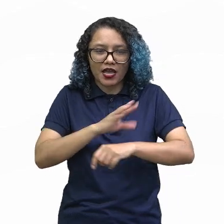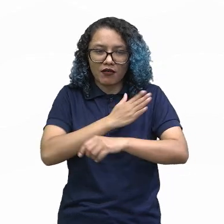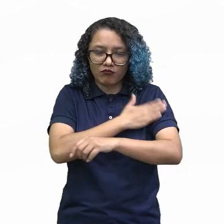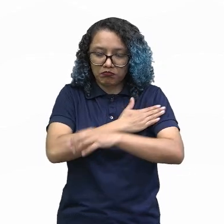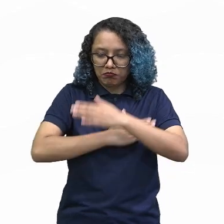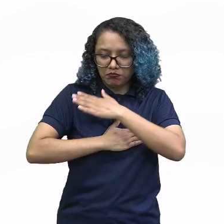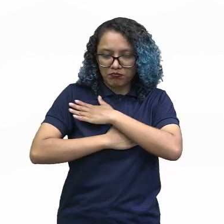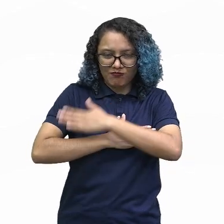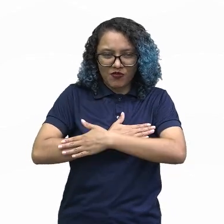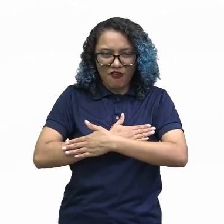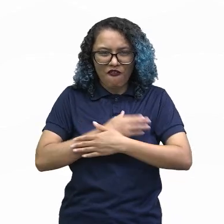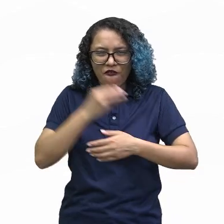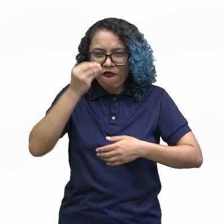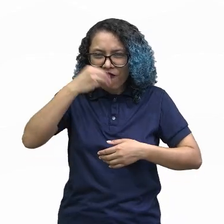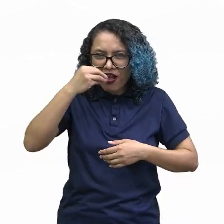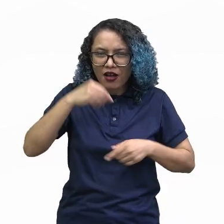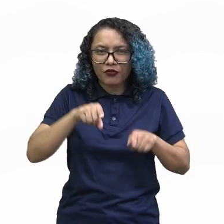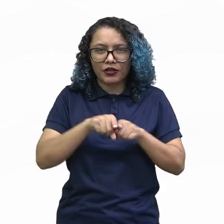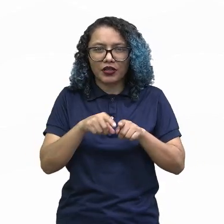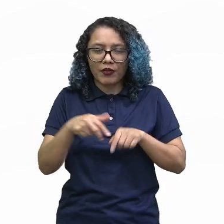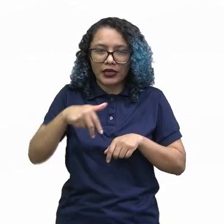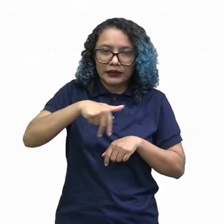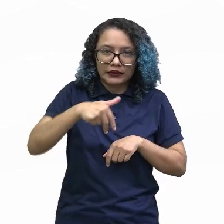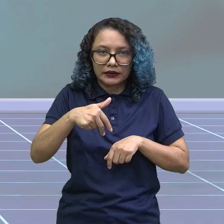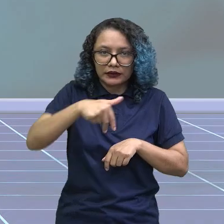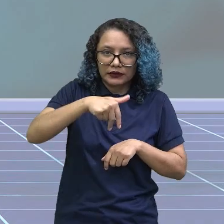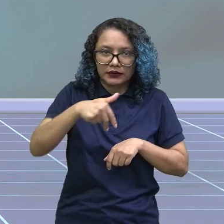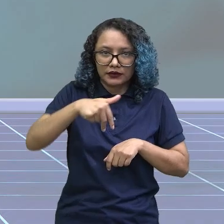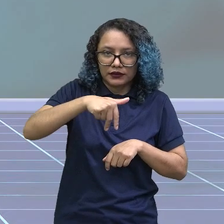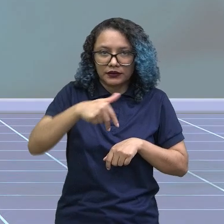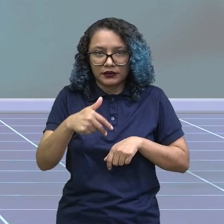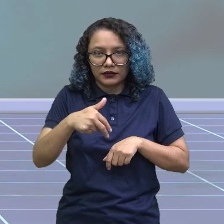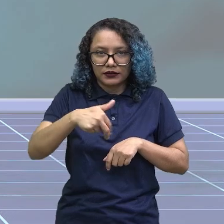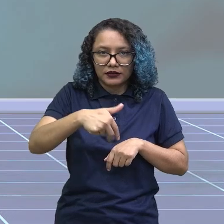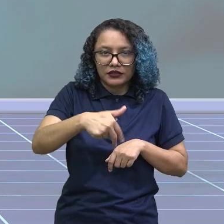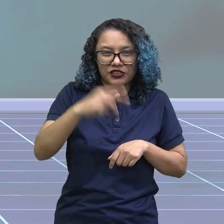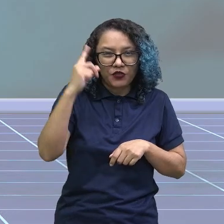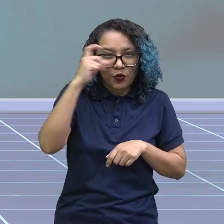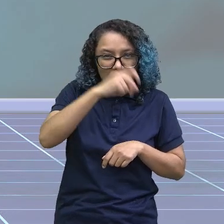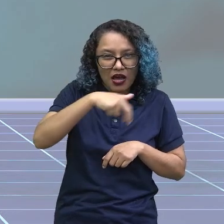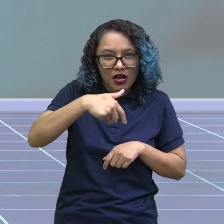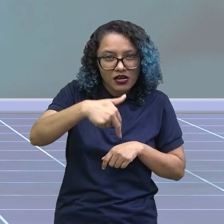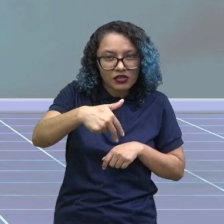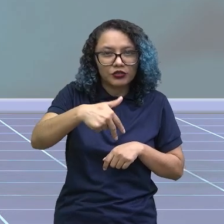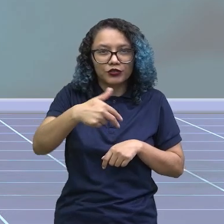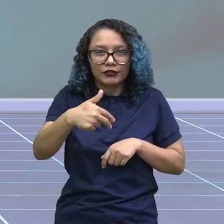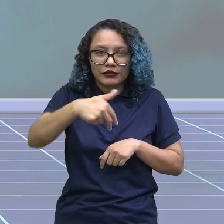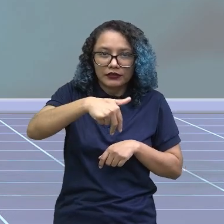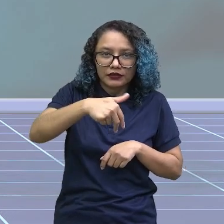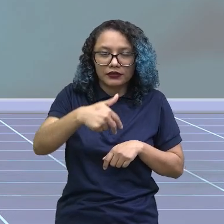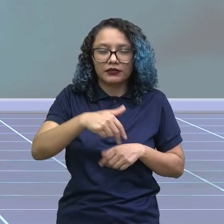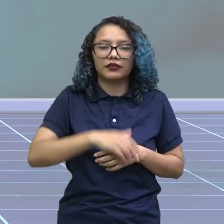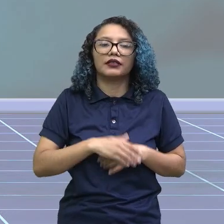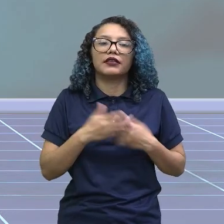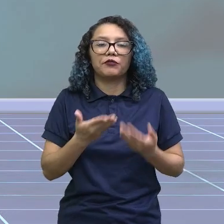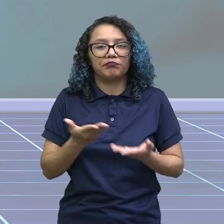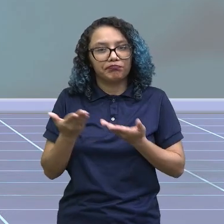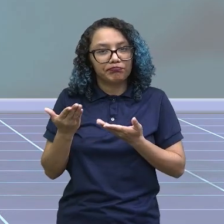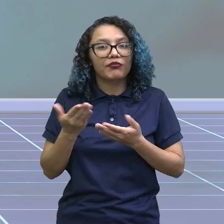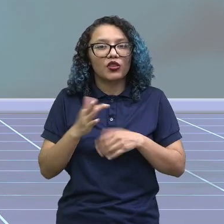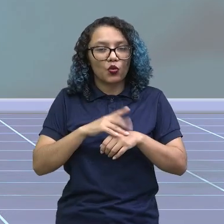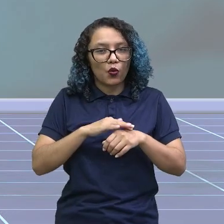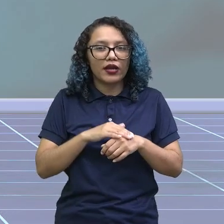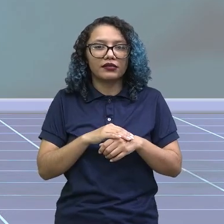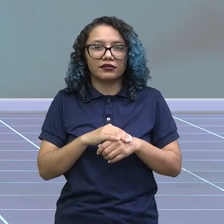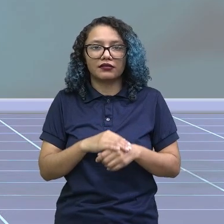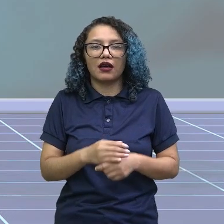para andar, né? Então, esses são alguns sintomas relacionados a essa doença, né? Essa doença autoimune, que a